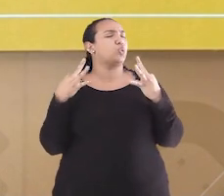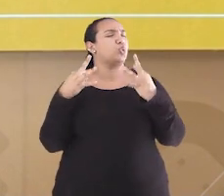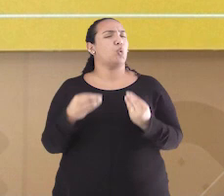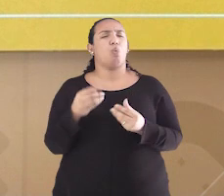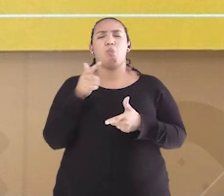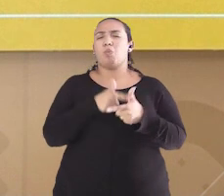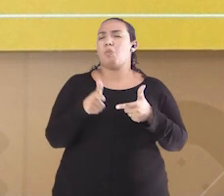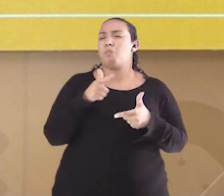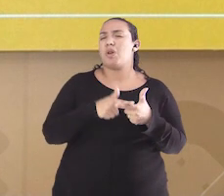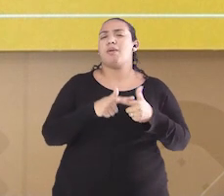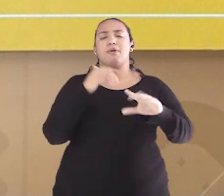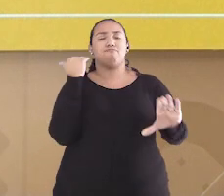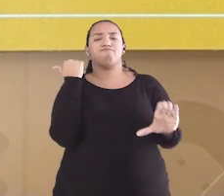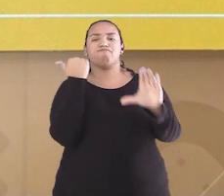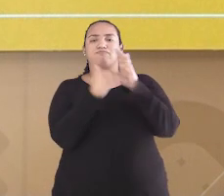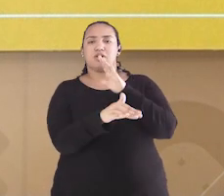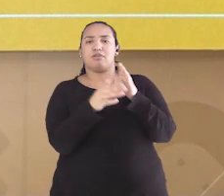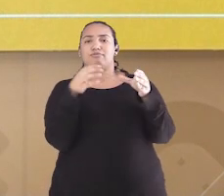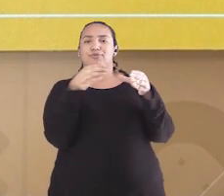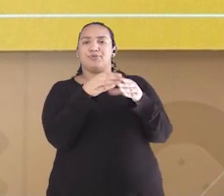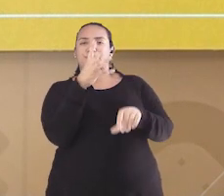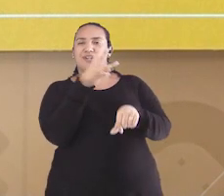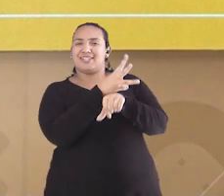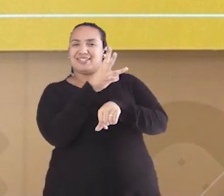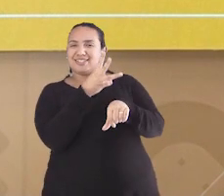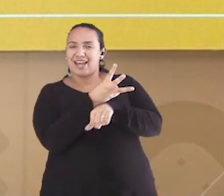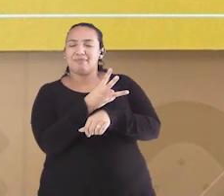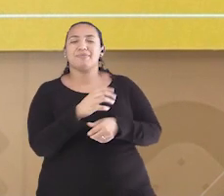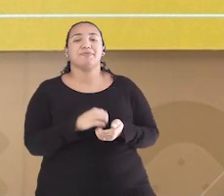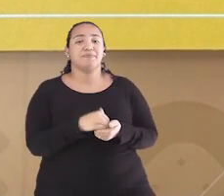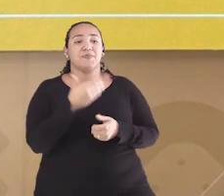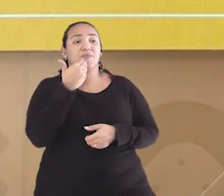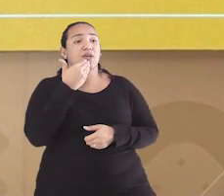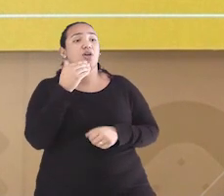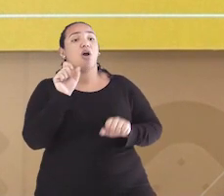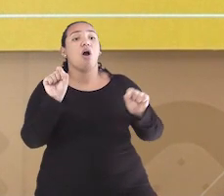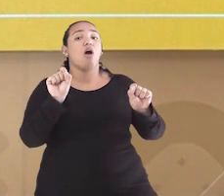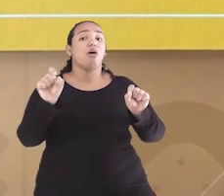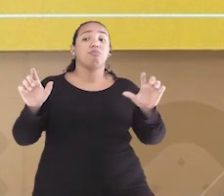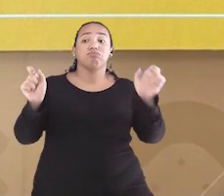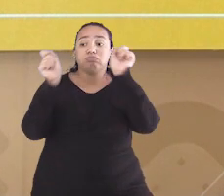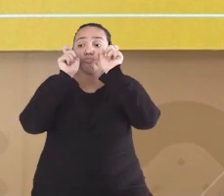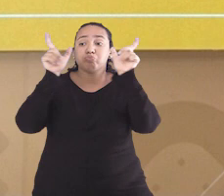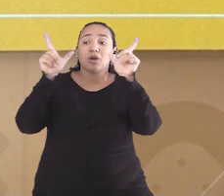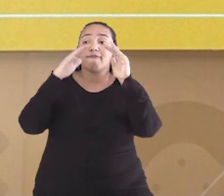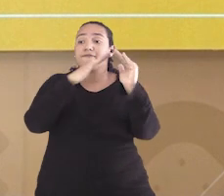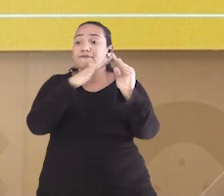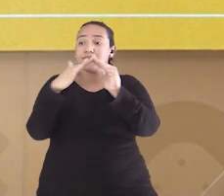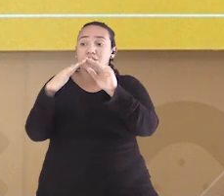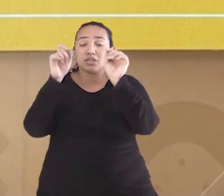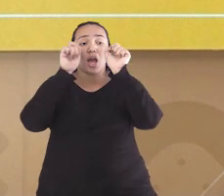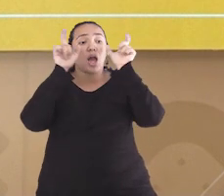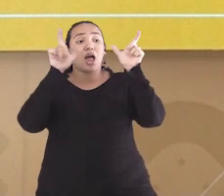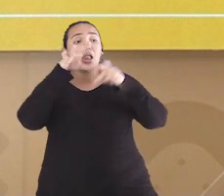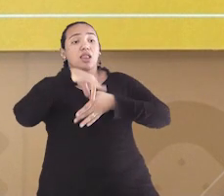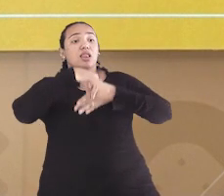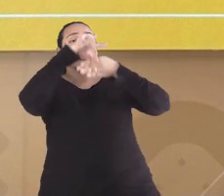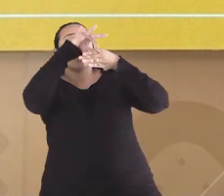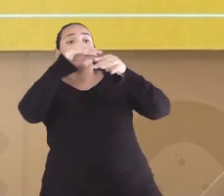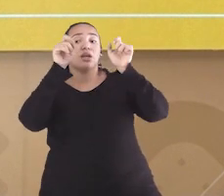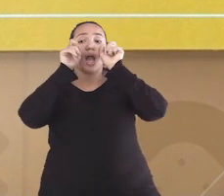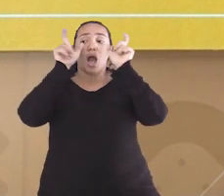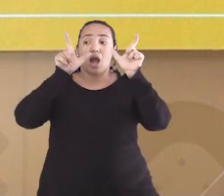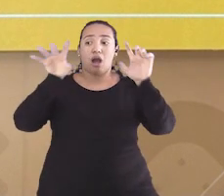da vizinhança e enviam a mensagem no grupo, solicitando a atenção dos demais vizinhos e das